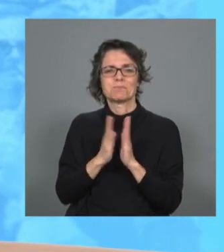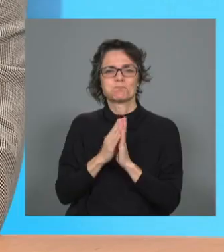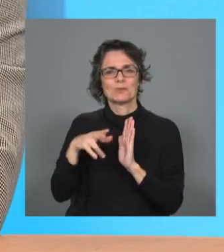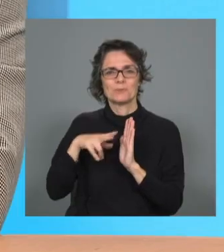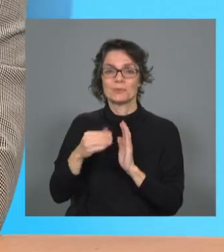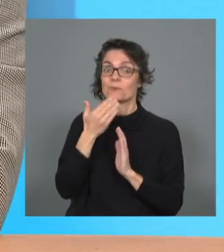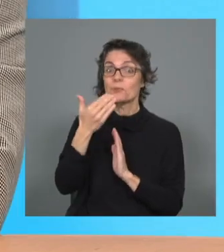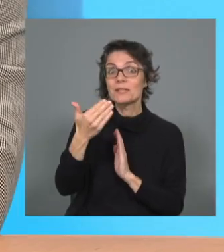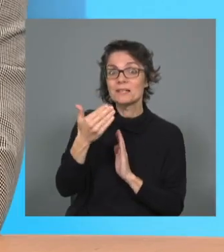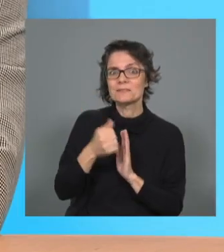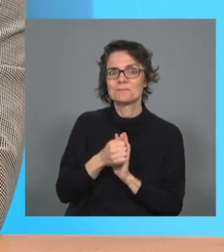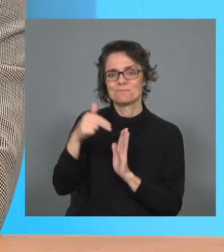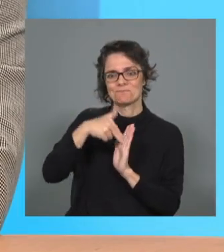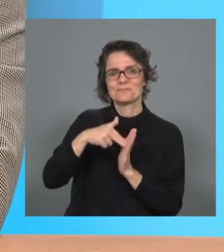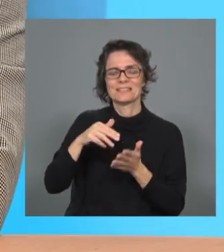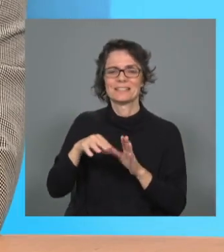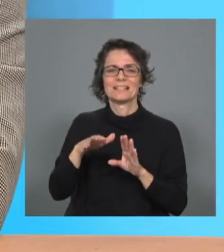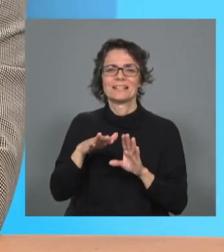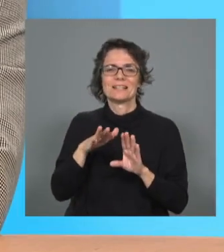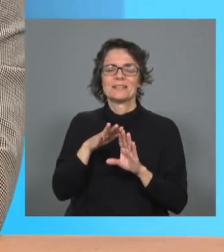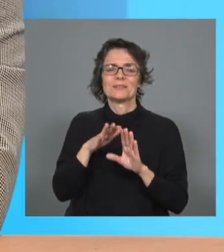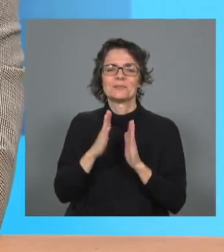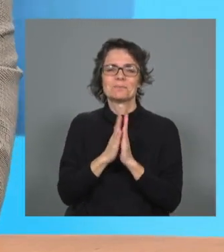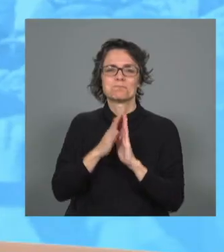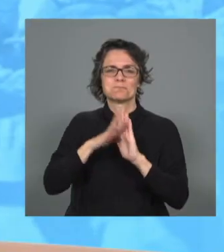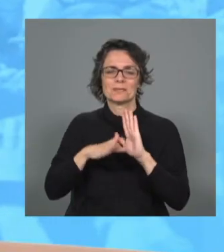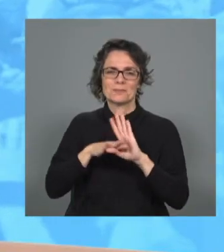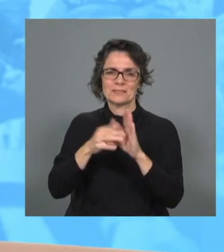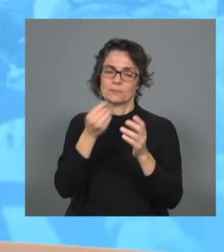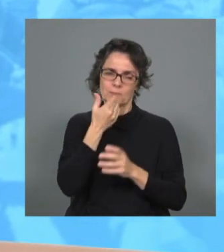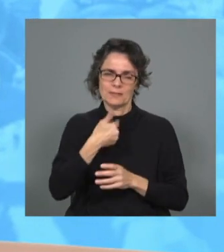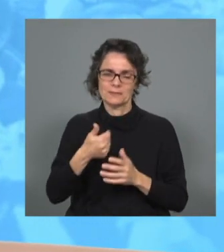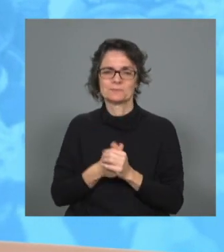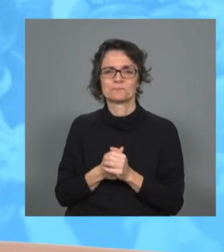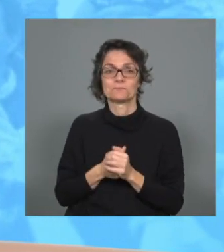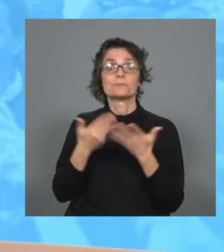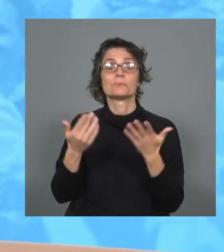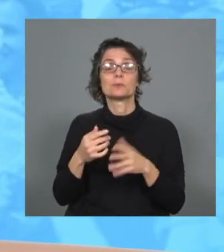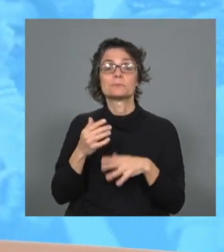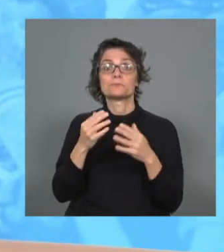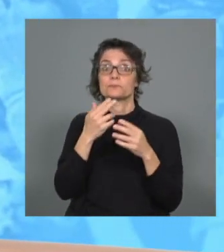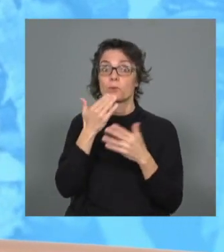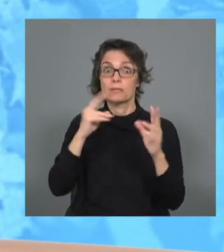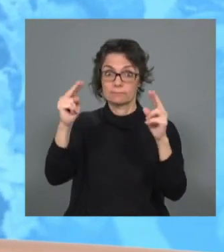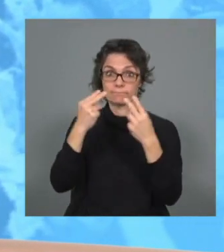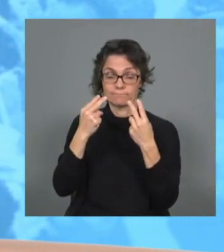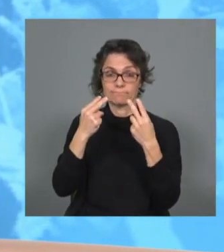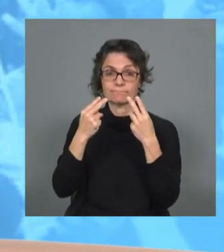obrigado pela sua presença hoje aqui entre nós. Obrigado. Ficamos por aqui, agradecemos a sua companhia,